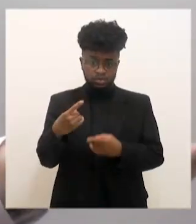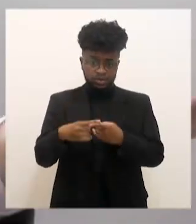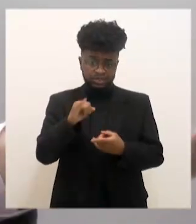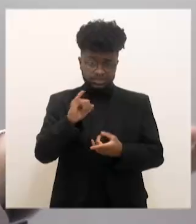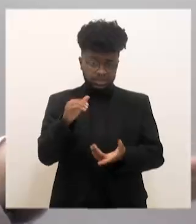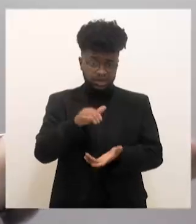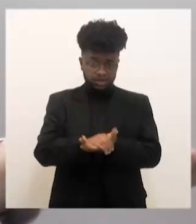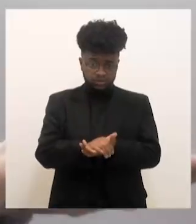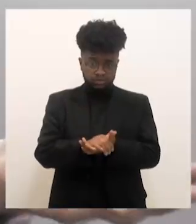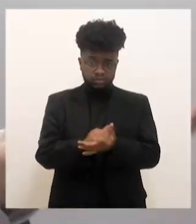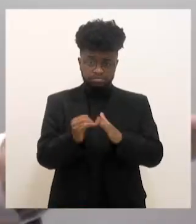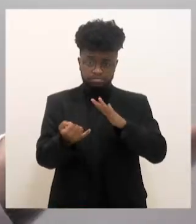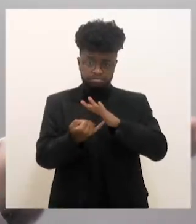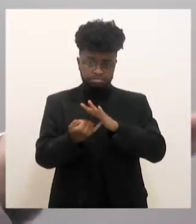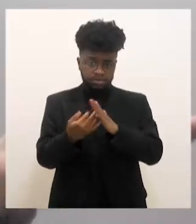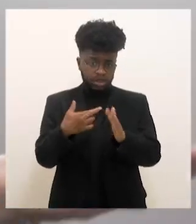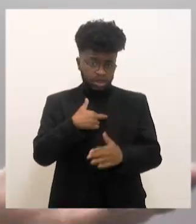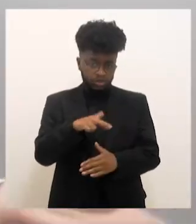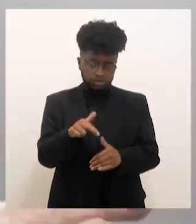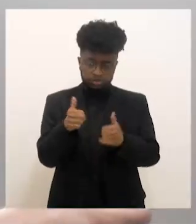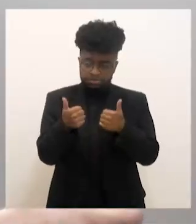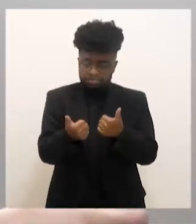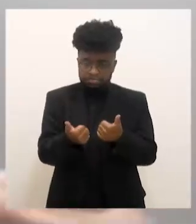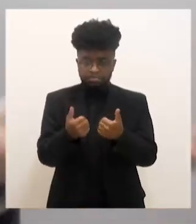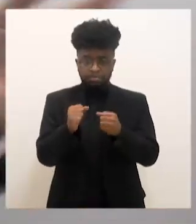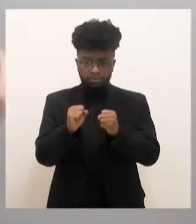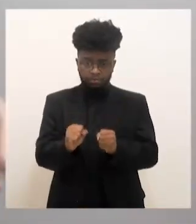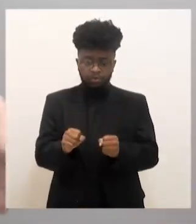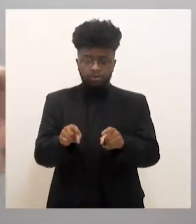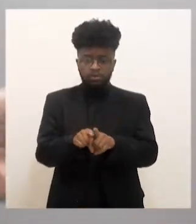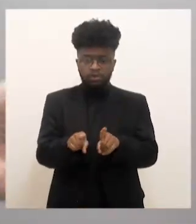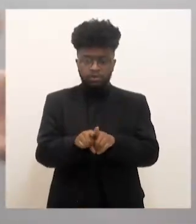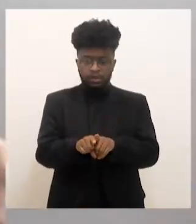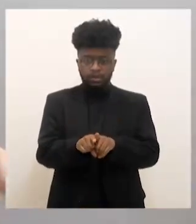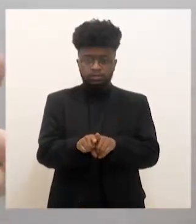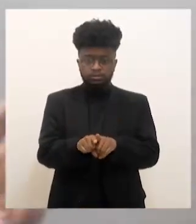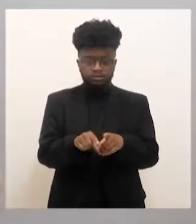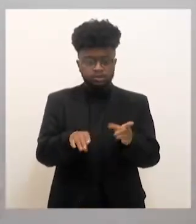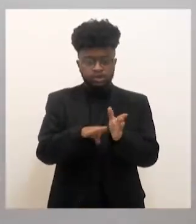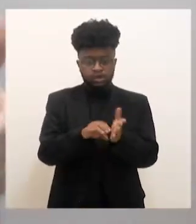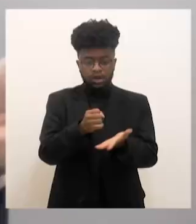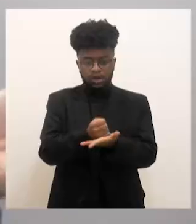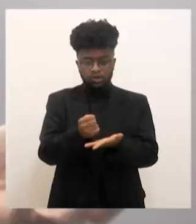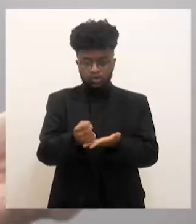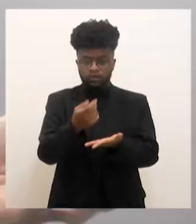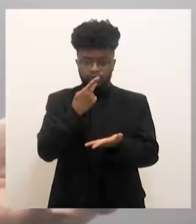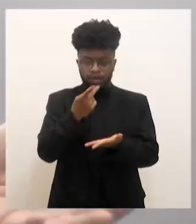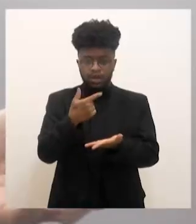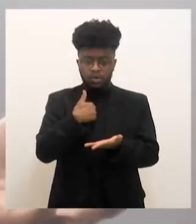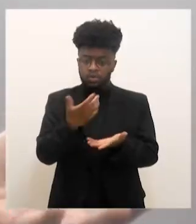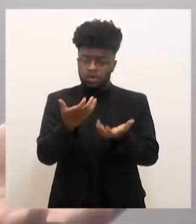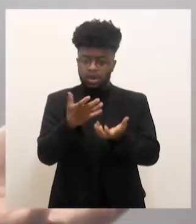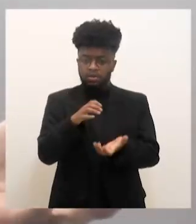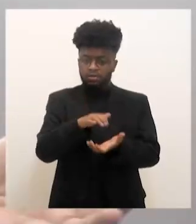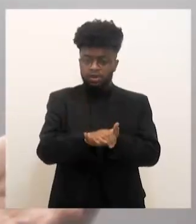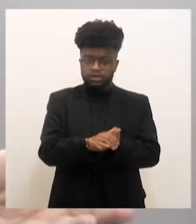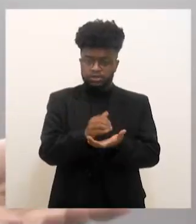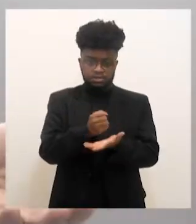numa instituição religiosa, você também pode chegar no cartório e regularizar a sua